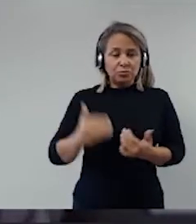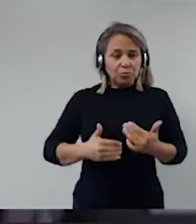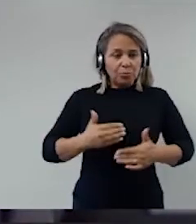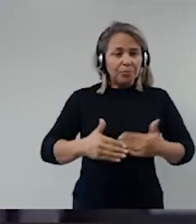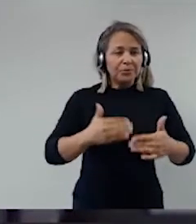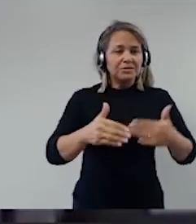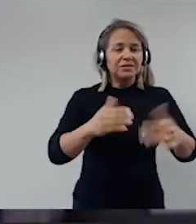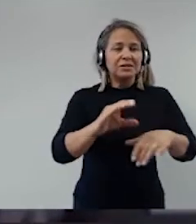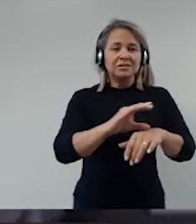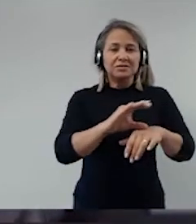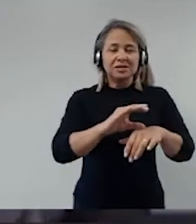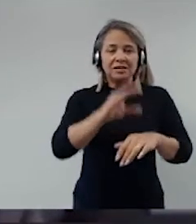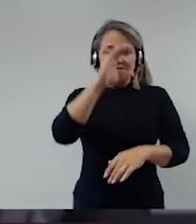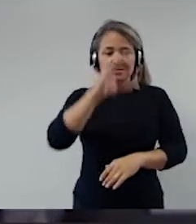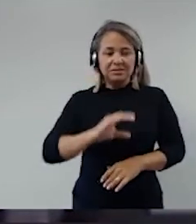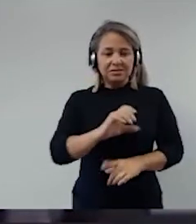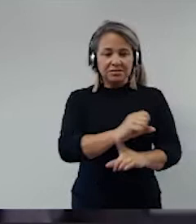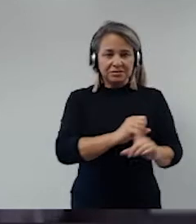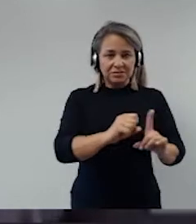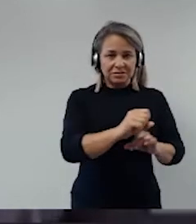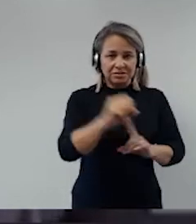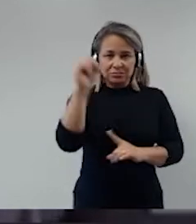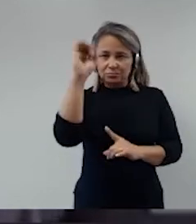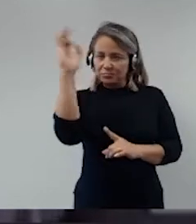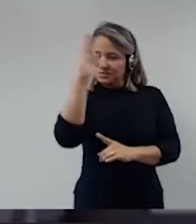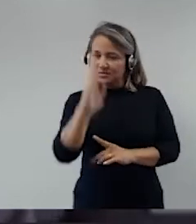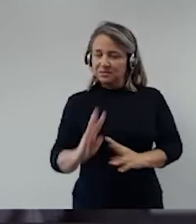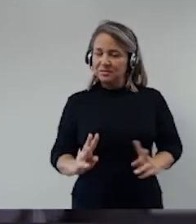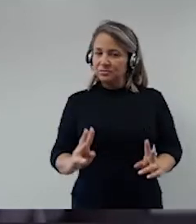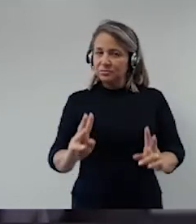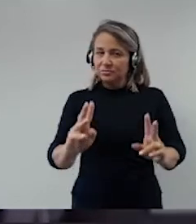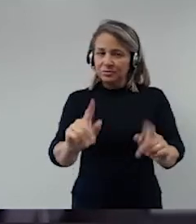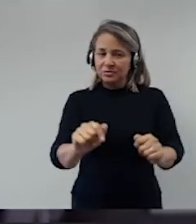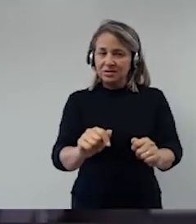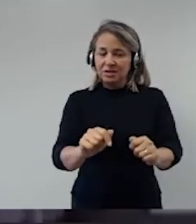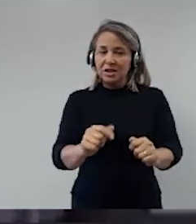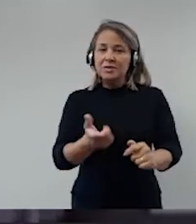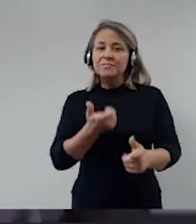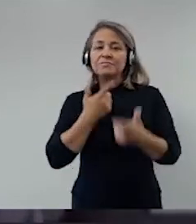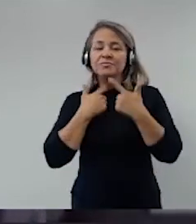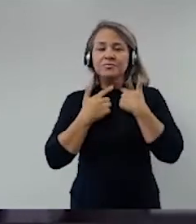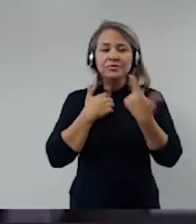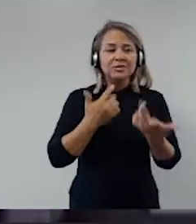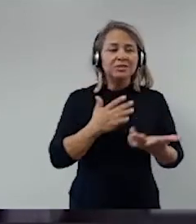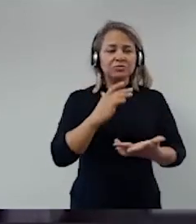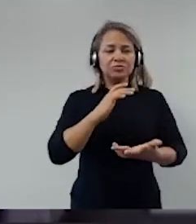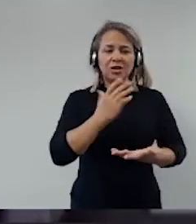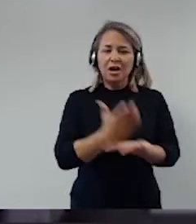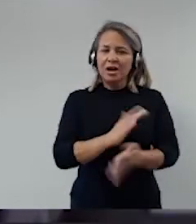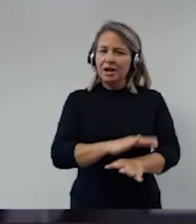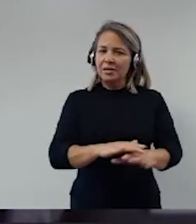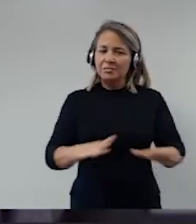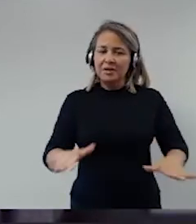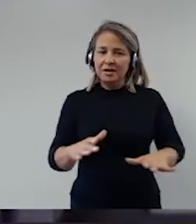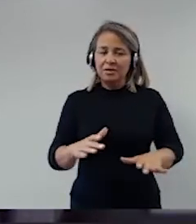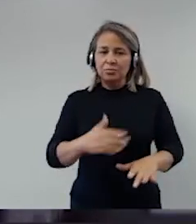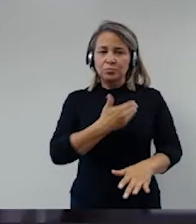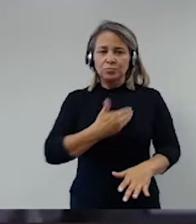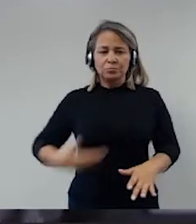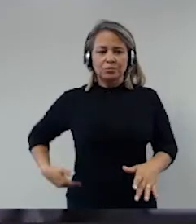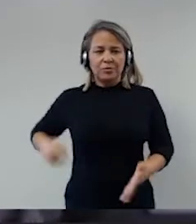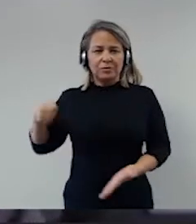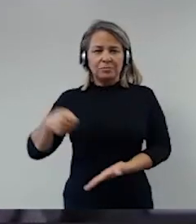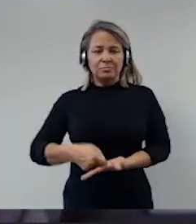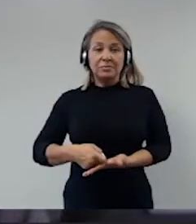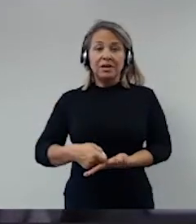a cidadania, a sociedade brasileira quis romper, fez a ruptura com o Estado autoritário e